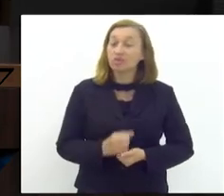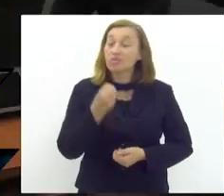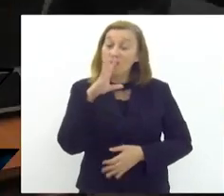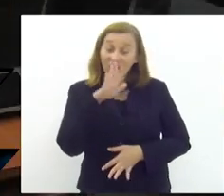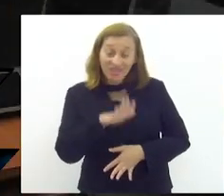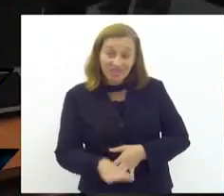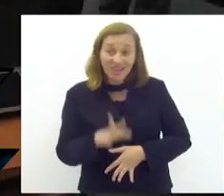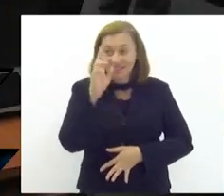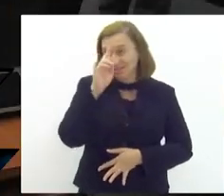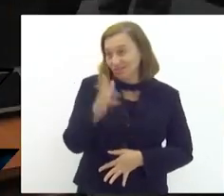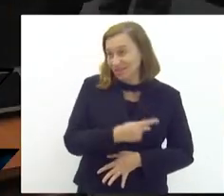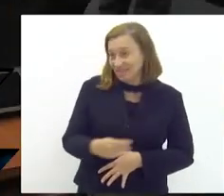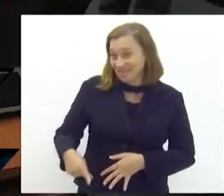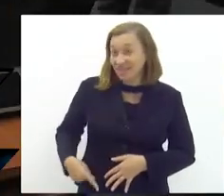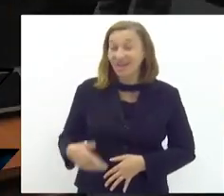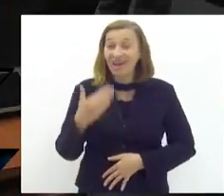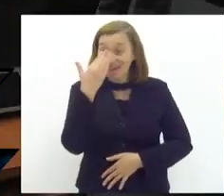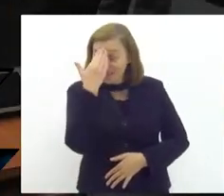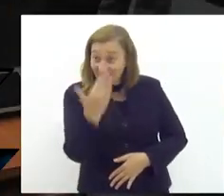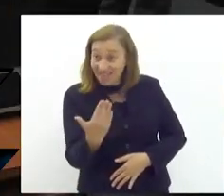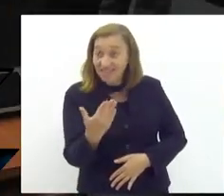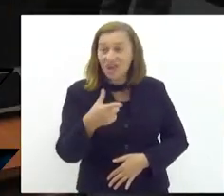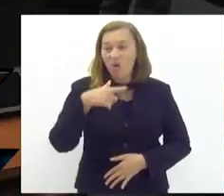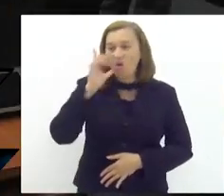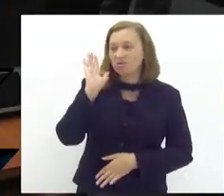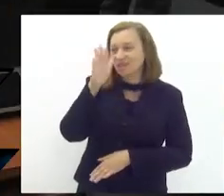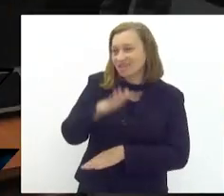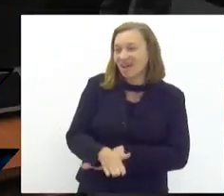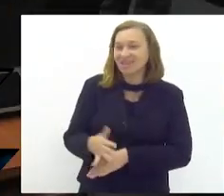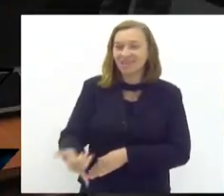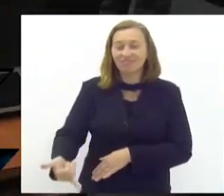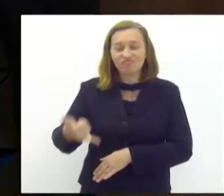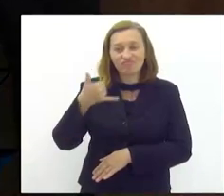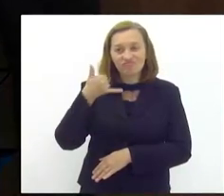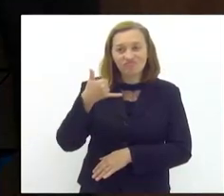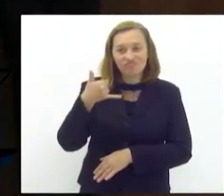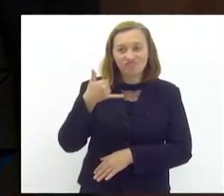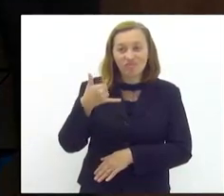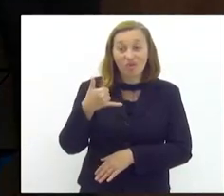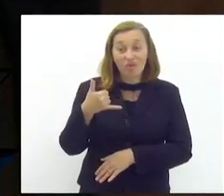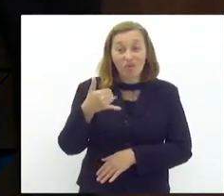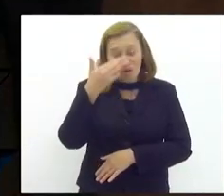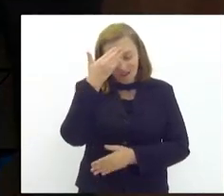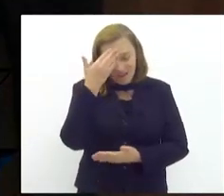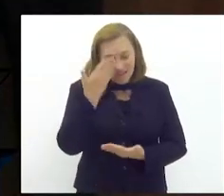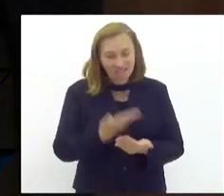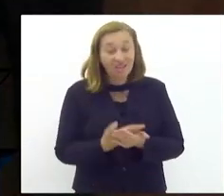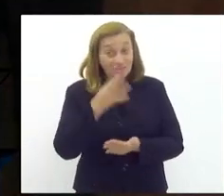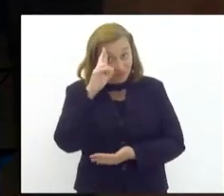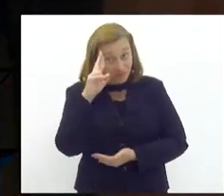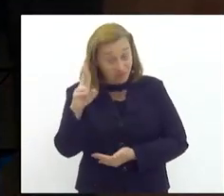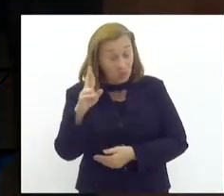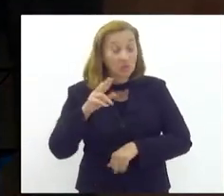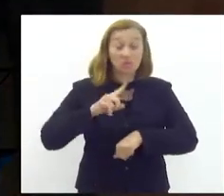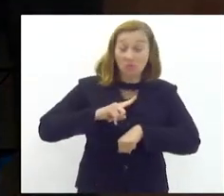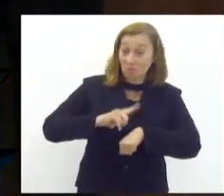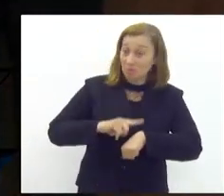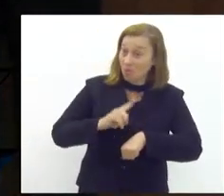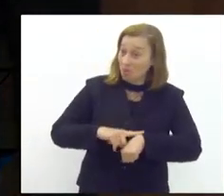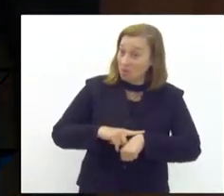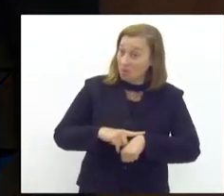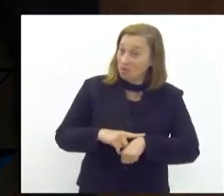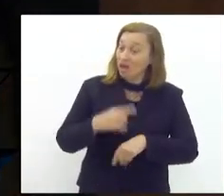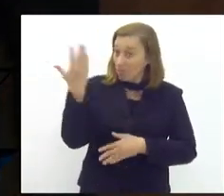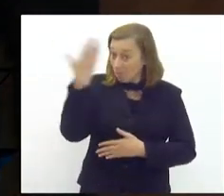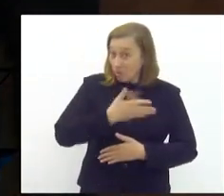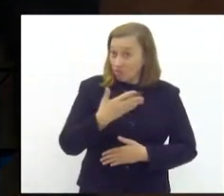Boa tarde Presidente Te agradeceu ontem à tarde a ligação ali eu botei fé no Senhor Eu sou naquele momento provou